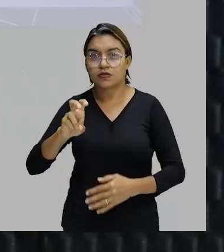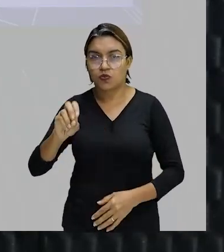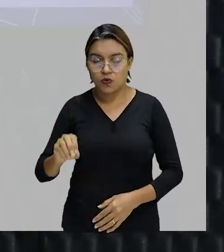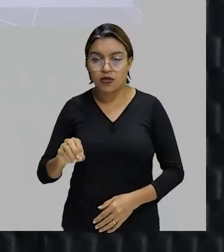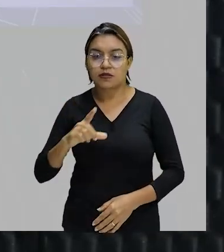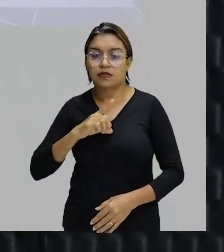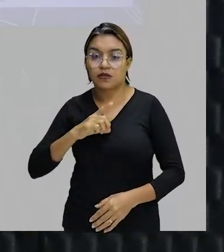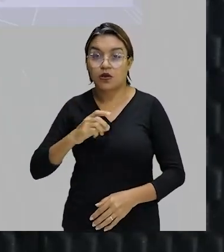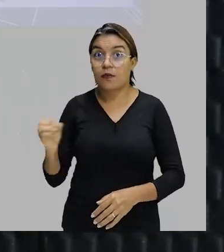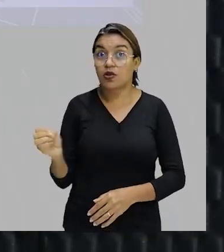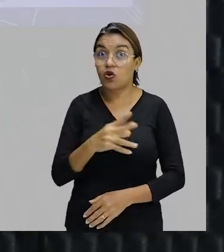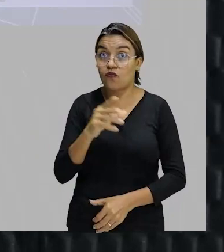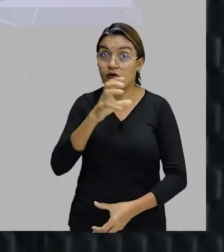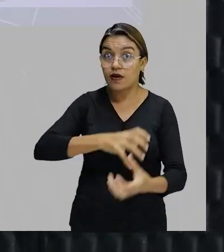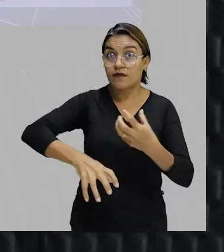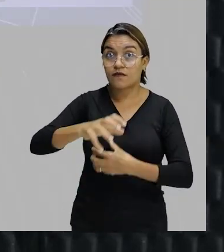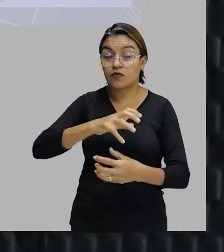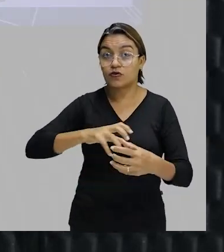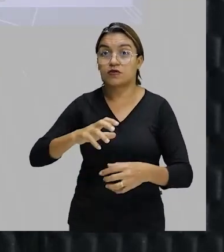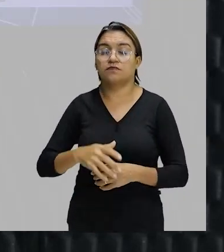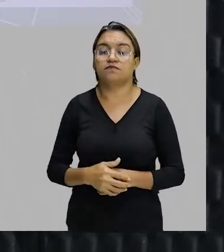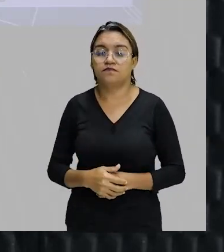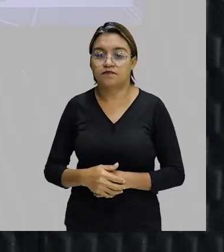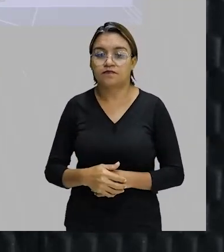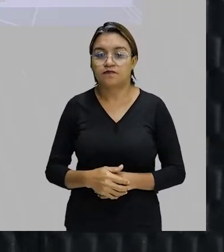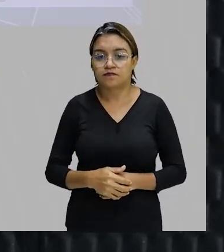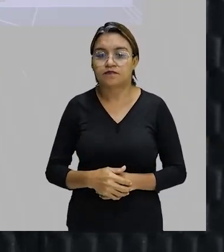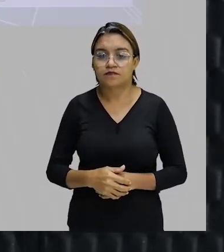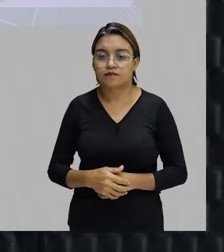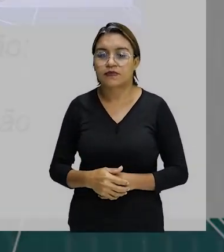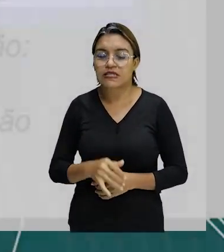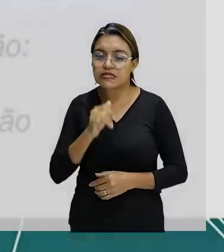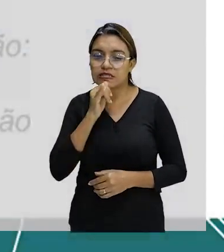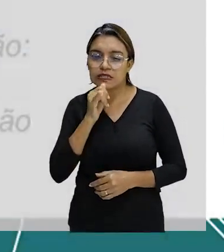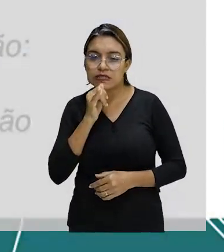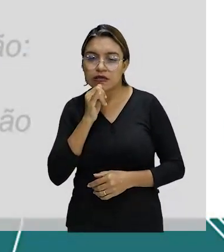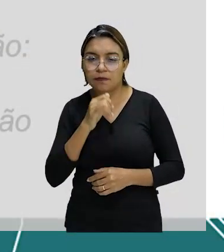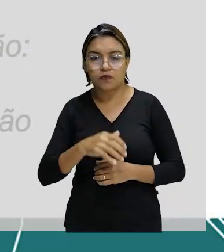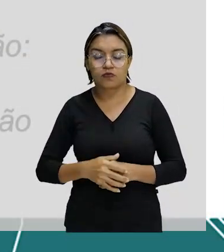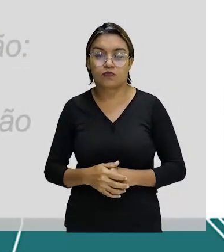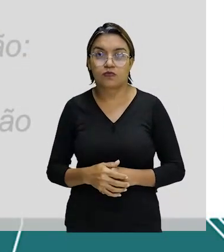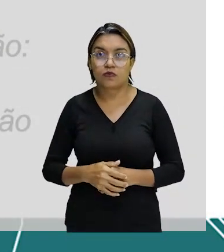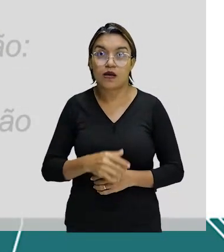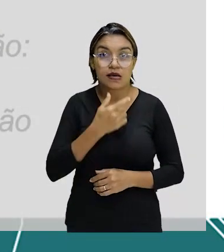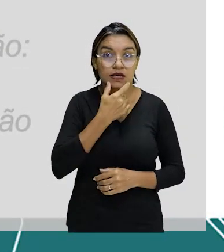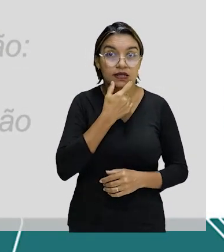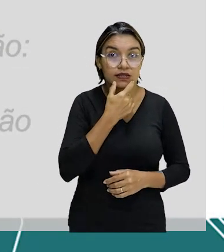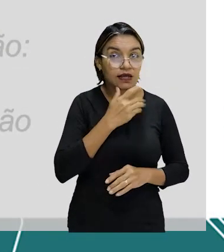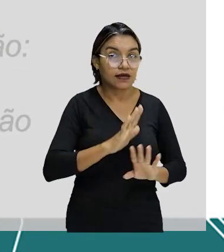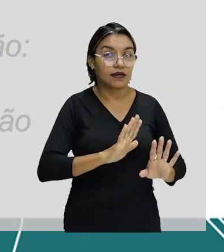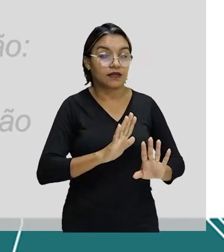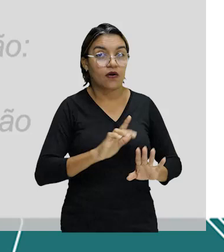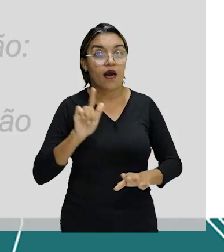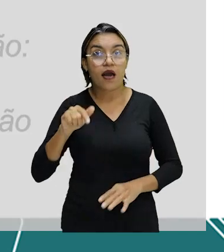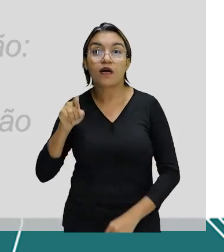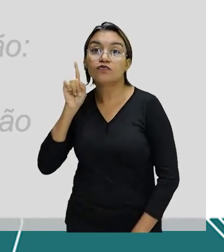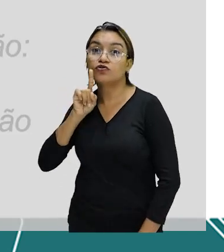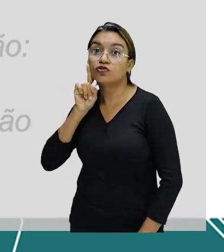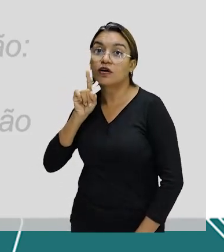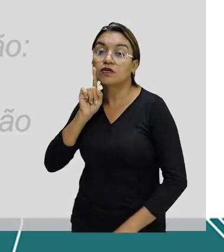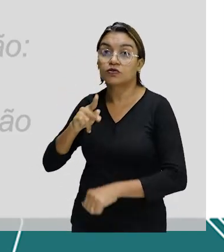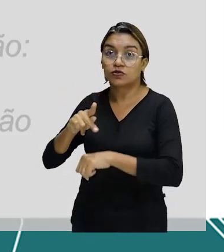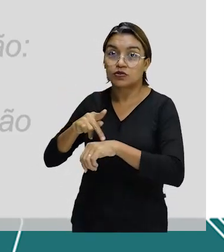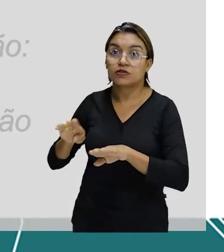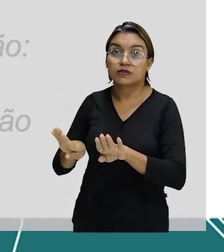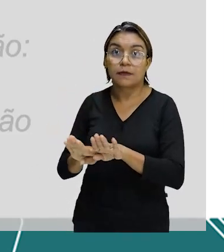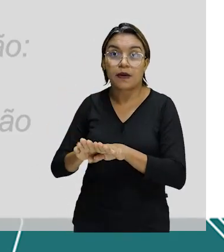nova revolução, tá? Que vai ter aí como grandes expoentes, já não mais a Inglaterra, mas os Estados Unidos e